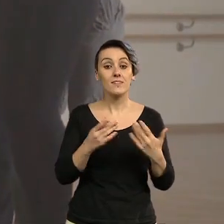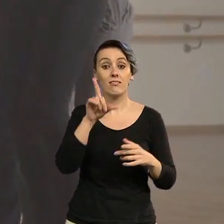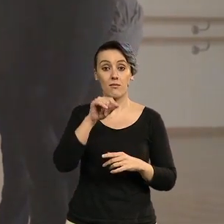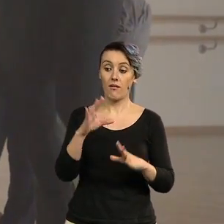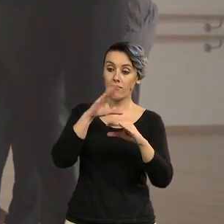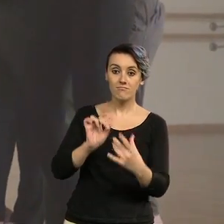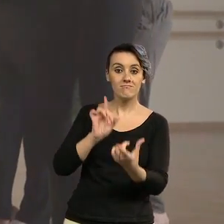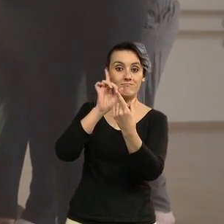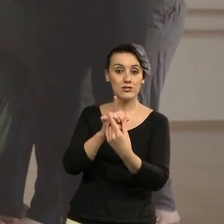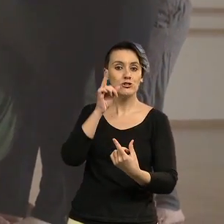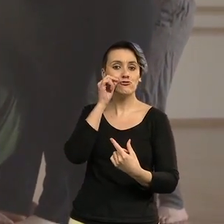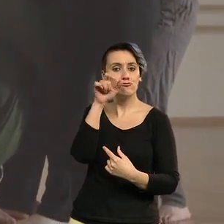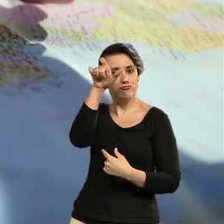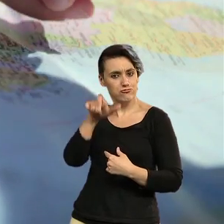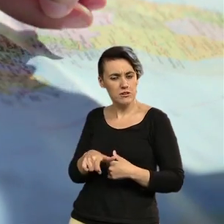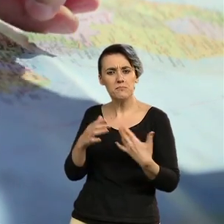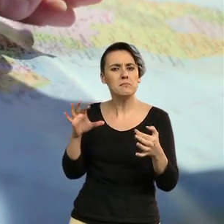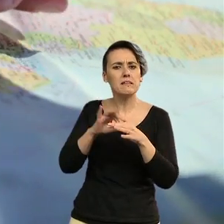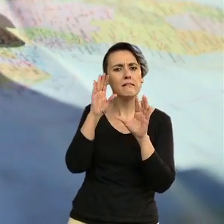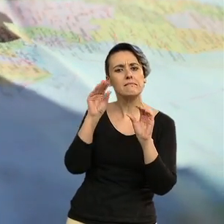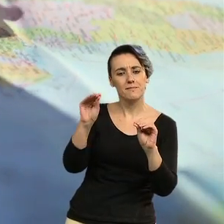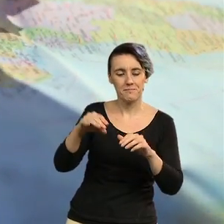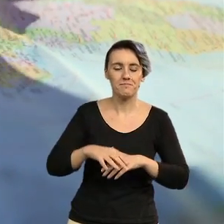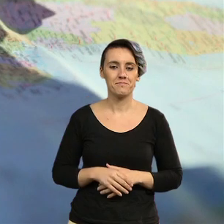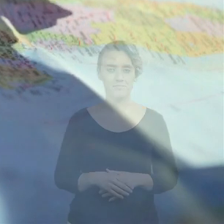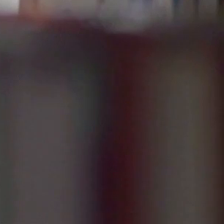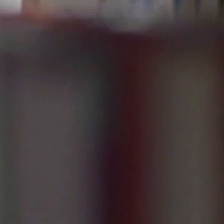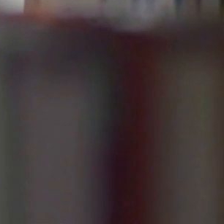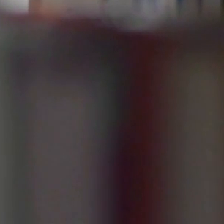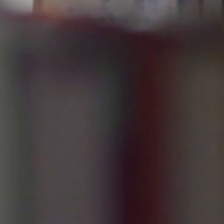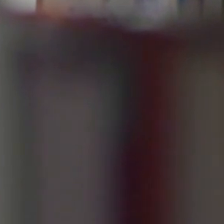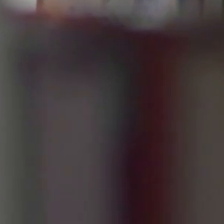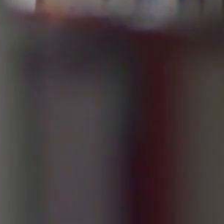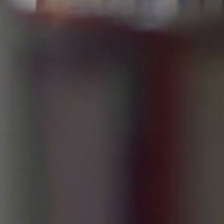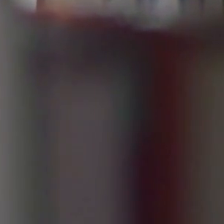Uma conversa com António Sampaio da Nova sobre ensino.